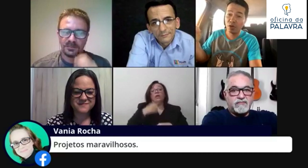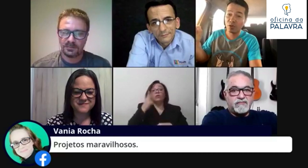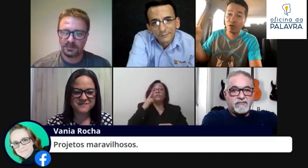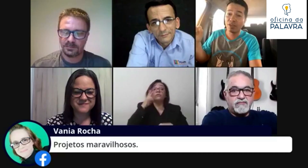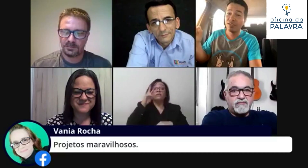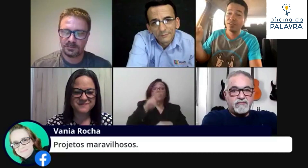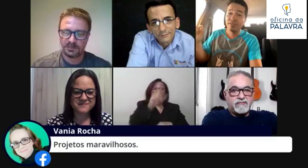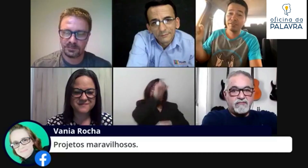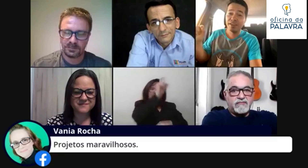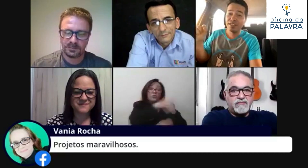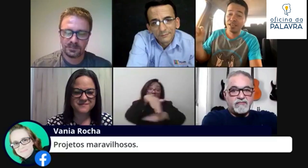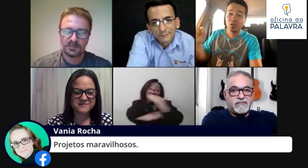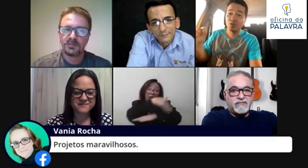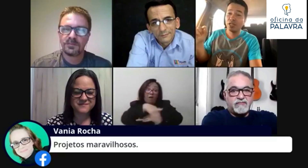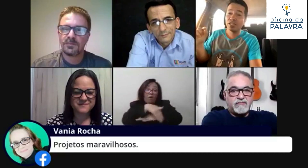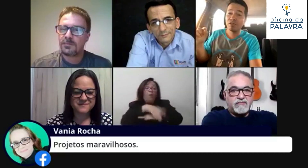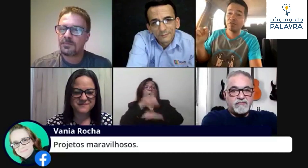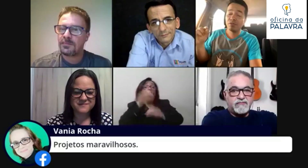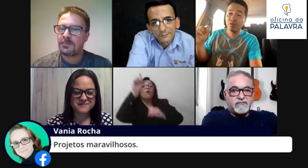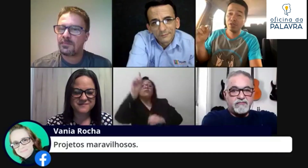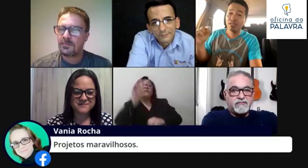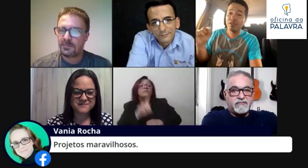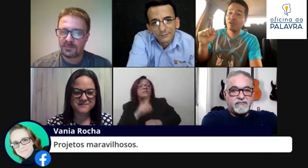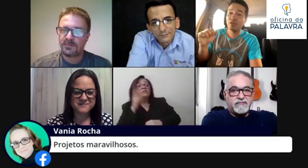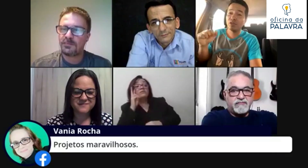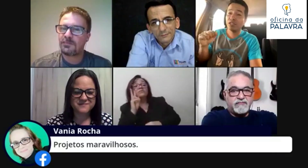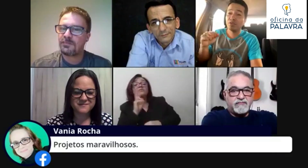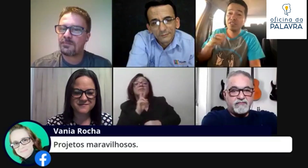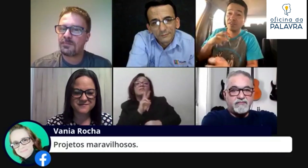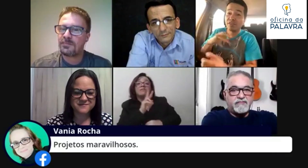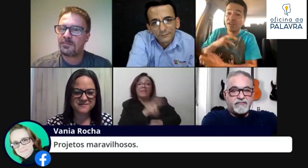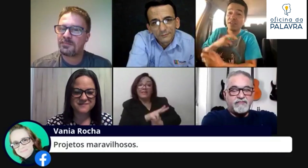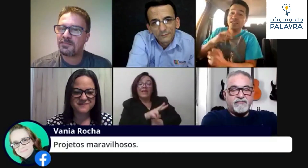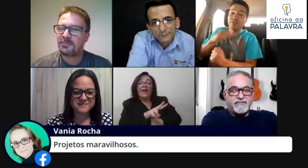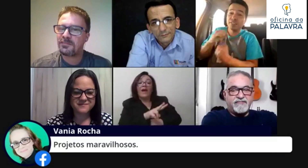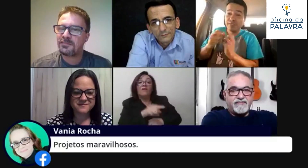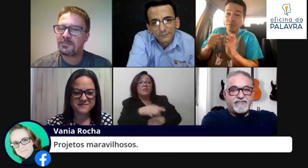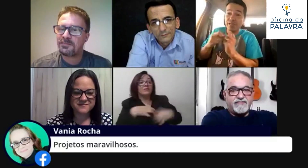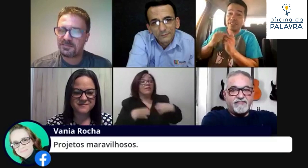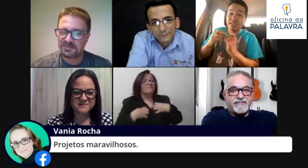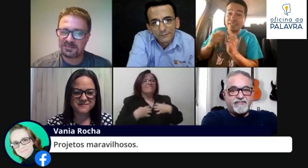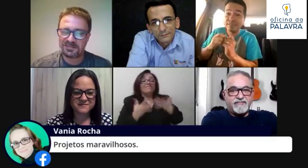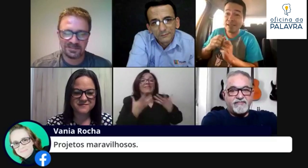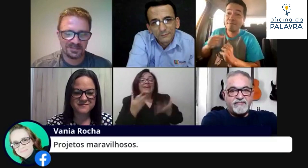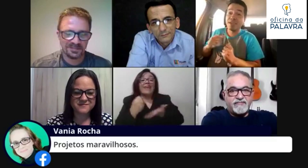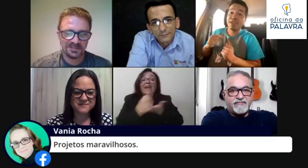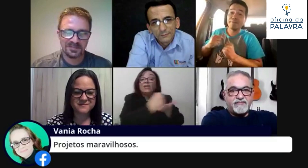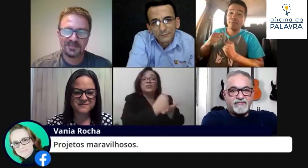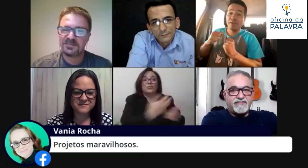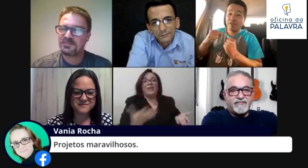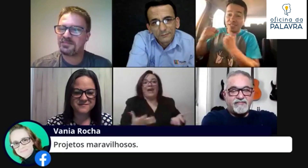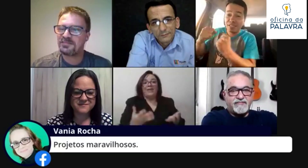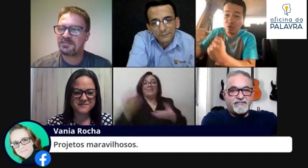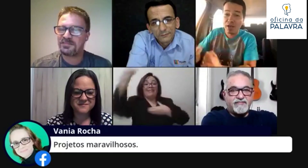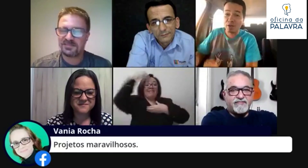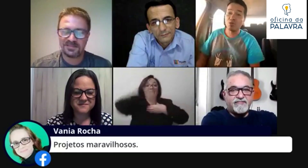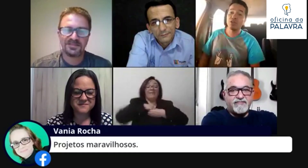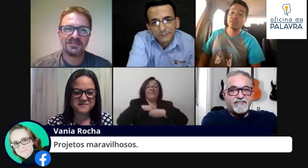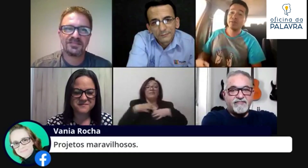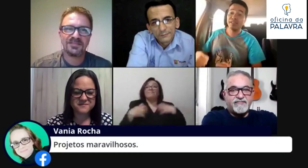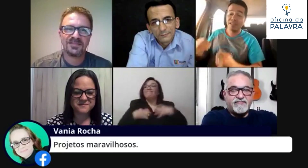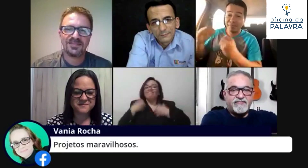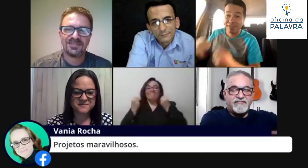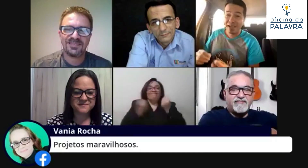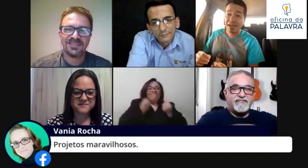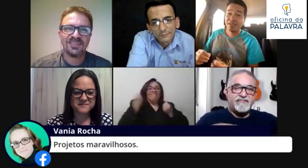na rua agora, vai dar isso que o Leclerc falou aí. Você vai começar a se tremer para fazer alguma